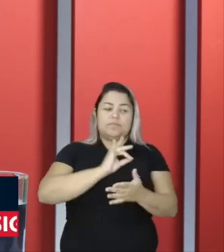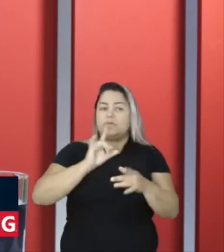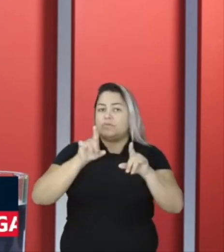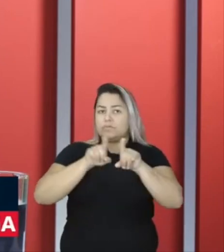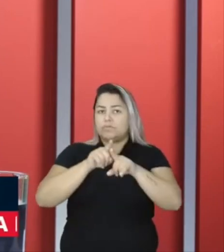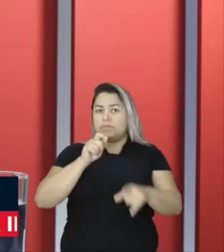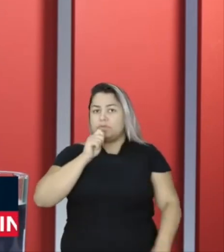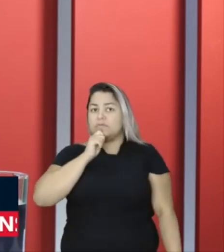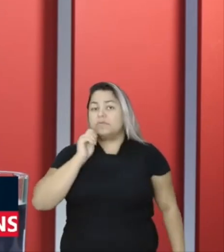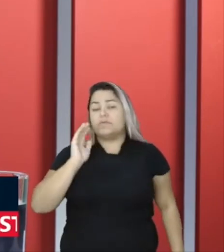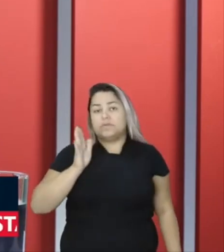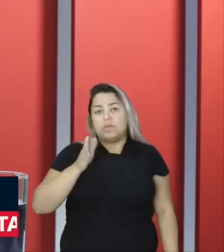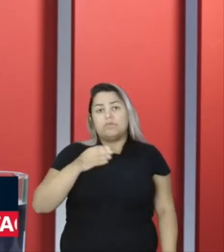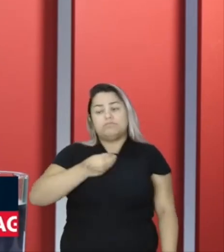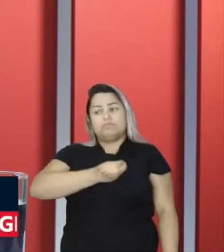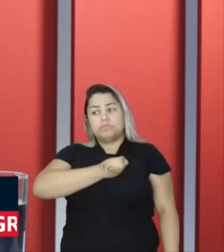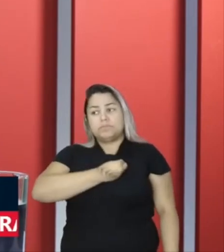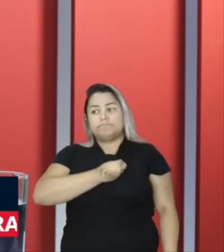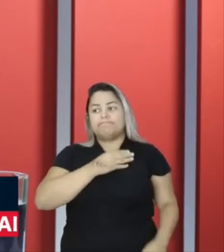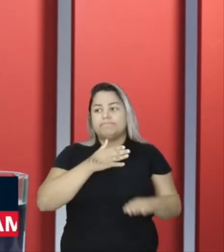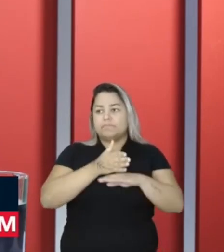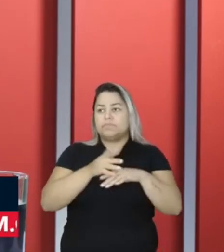quer participar, você vai lá no